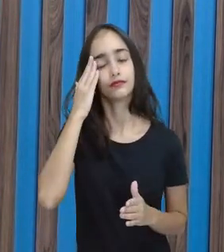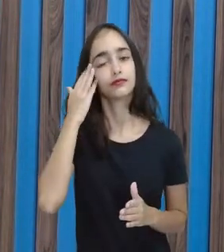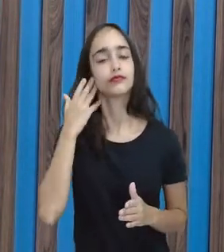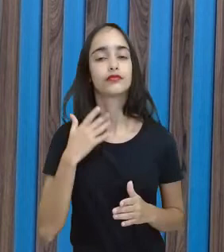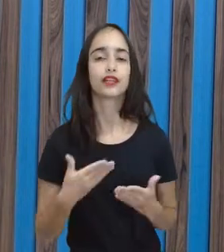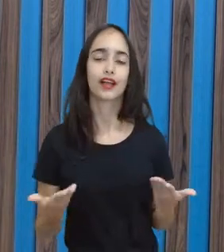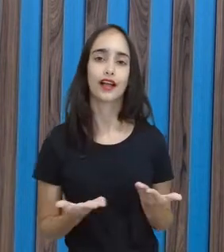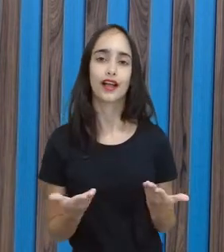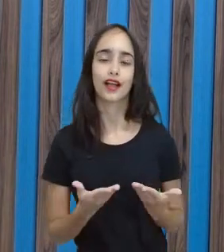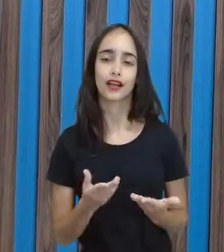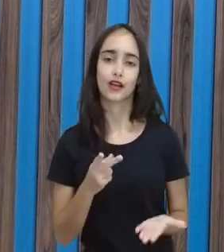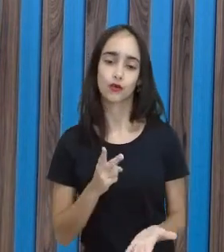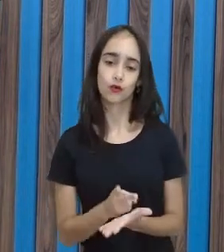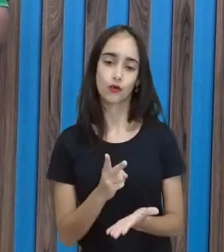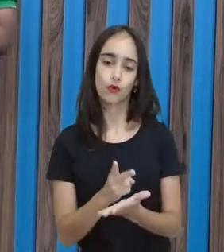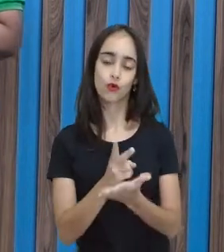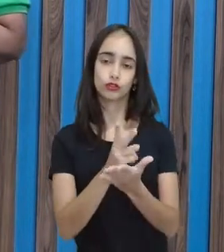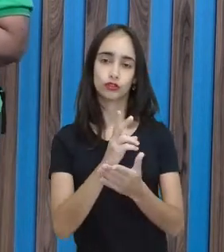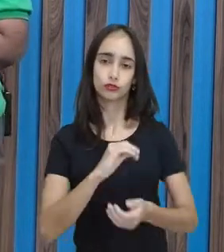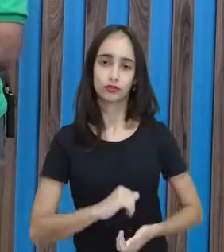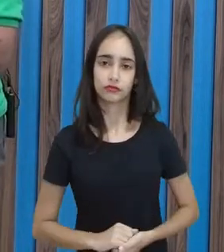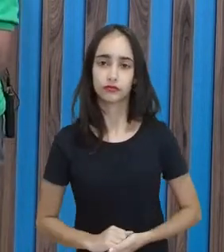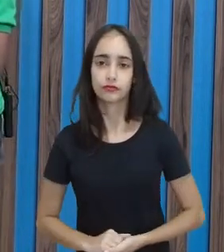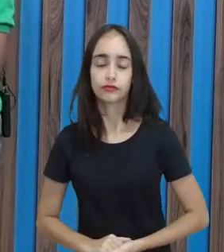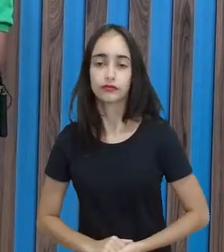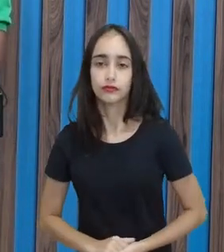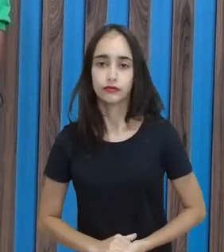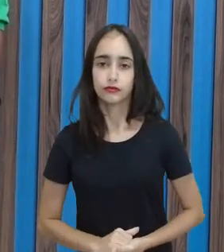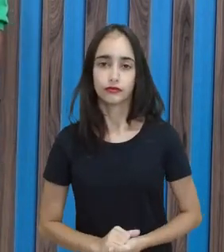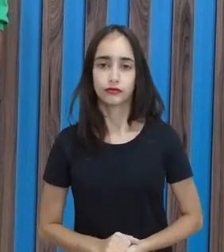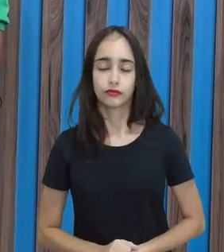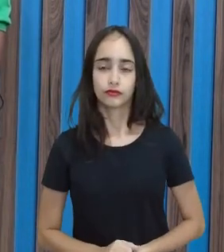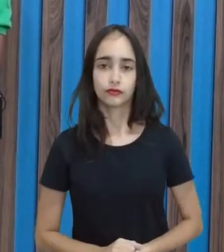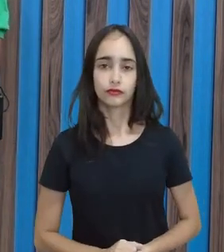cálculo da constante de proporcionalidade.